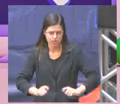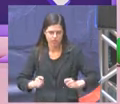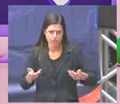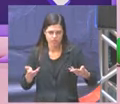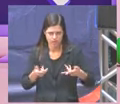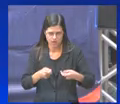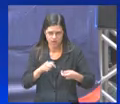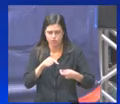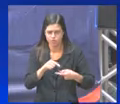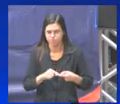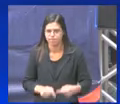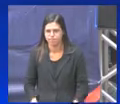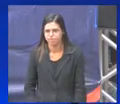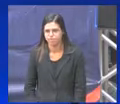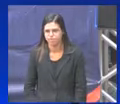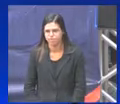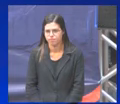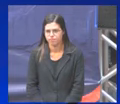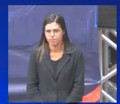desenvolvidas.